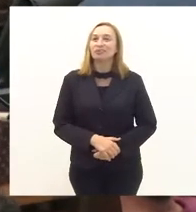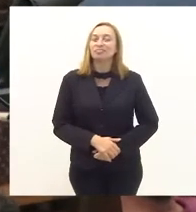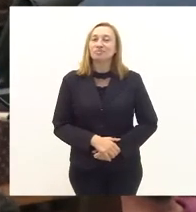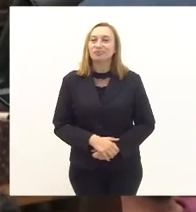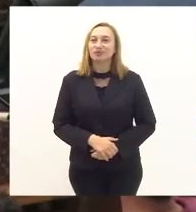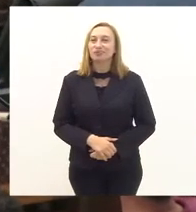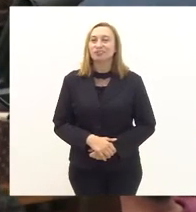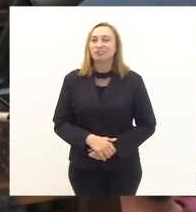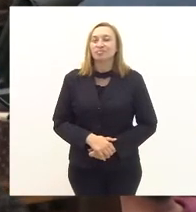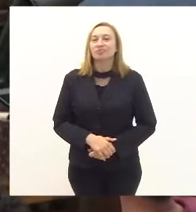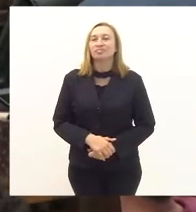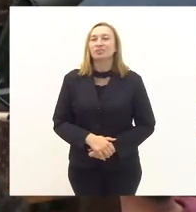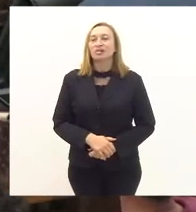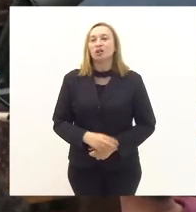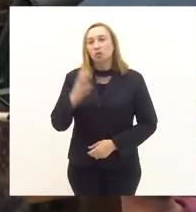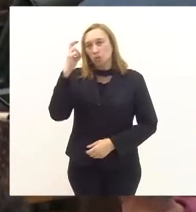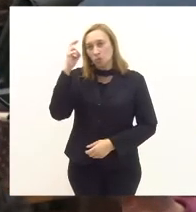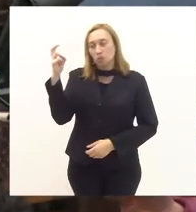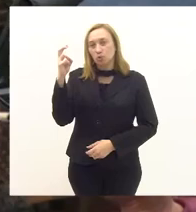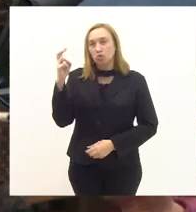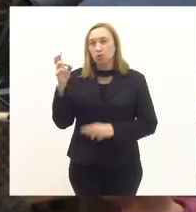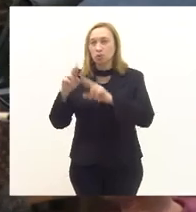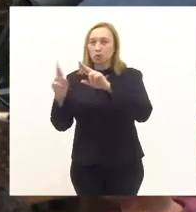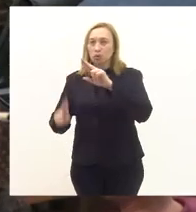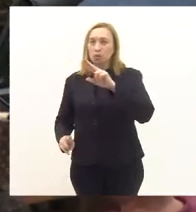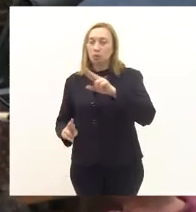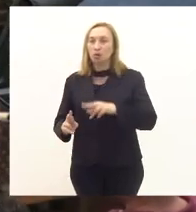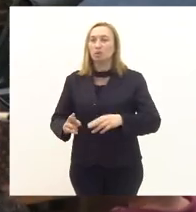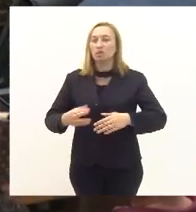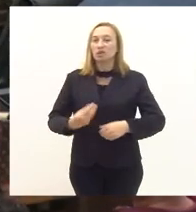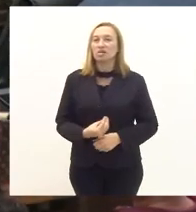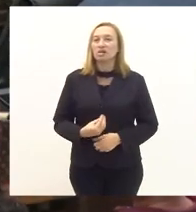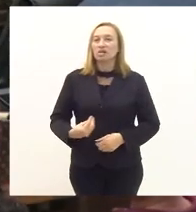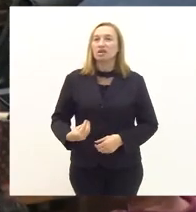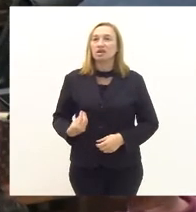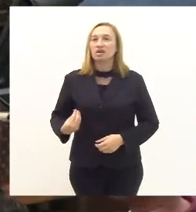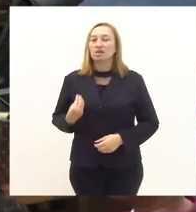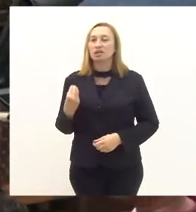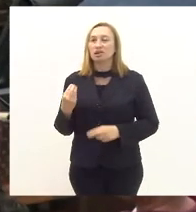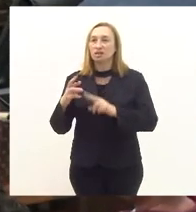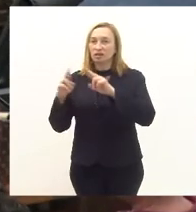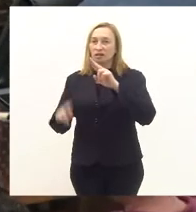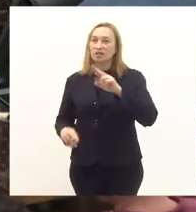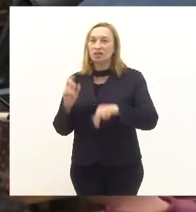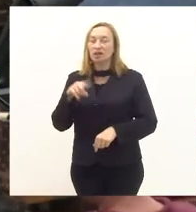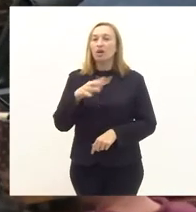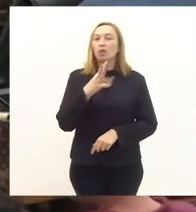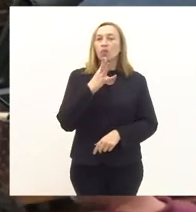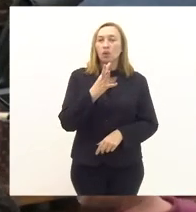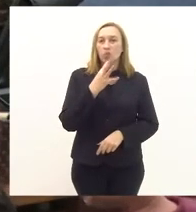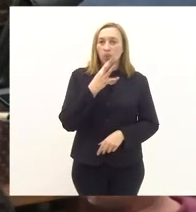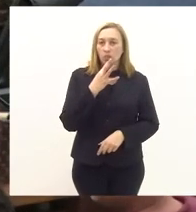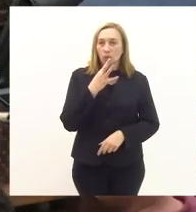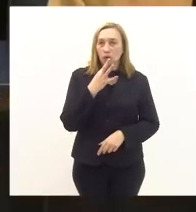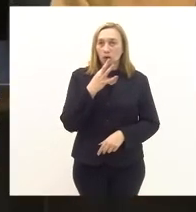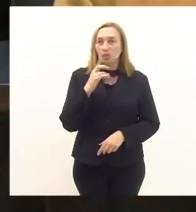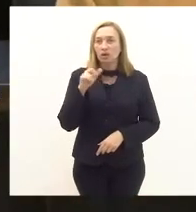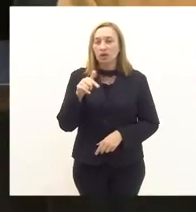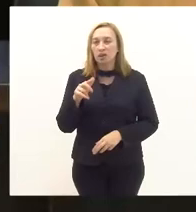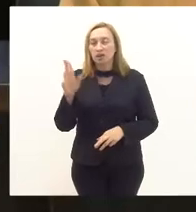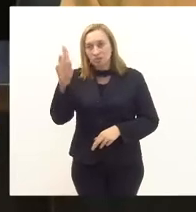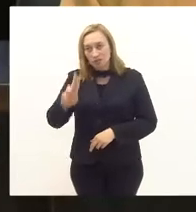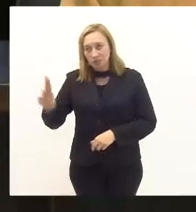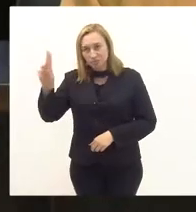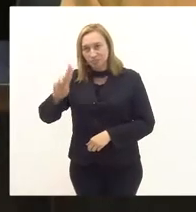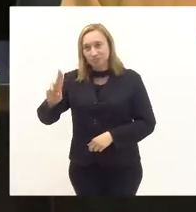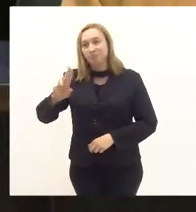e Cultura da UERJ. A presença da UERJ aqui é também um reconhecimento a essa